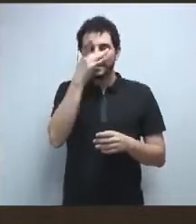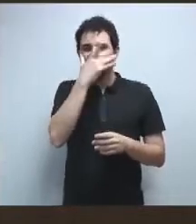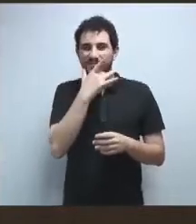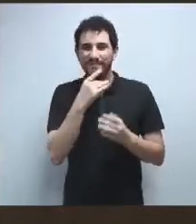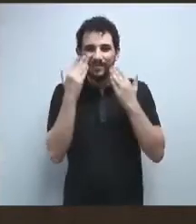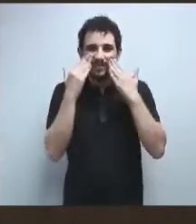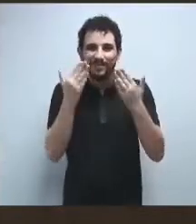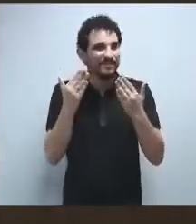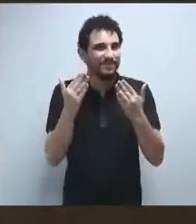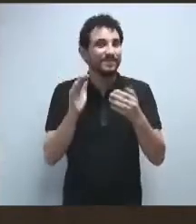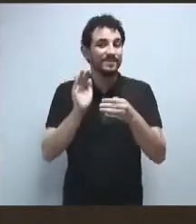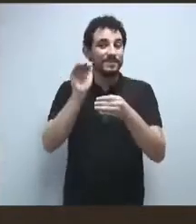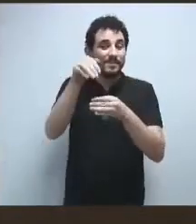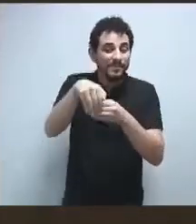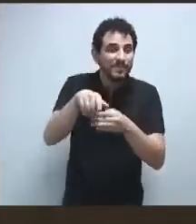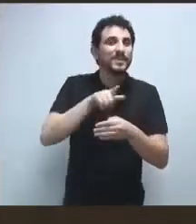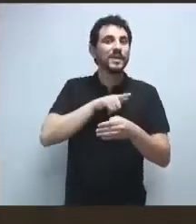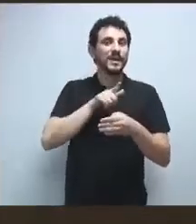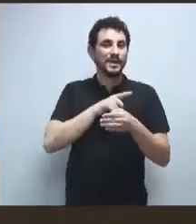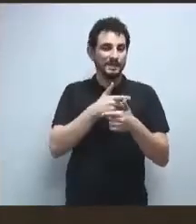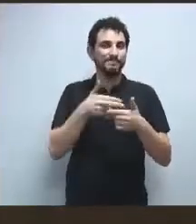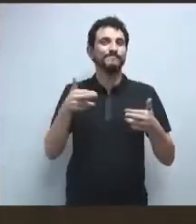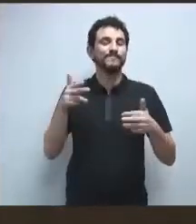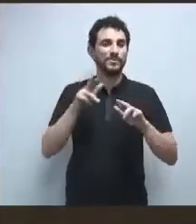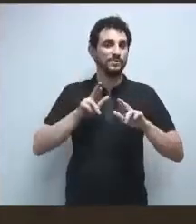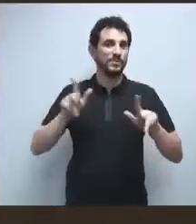aconteceu comigo quando